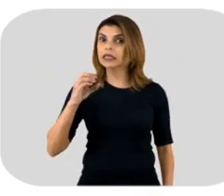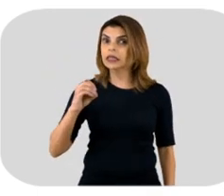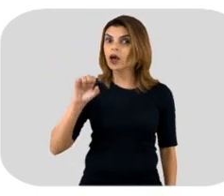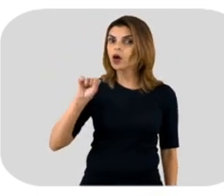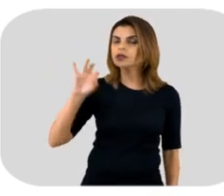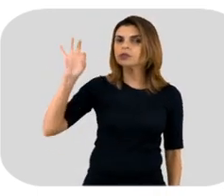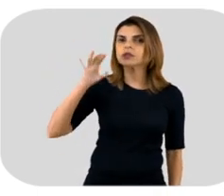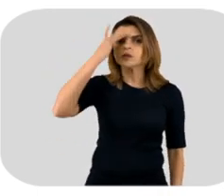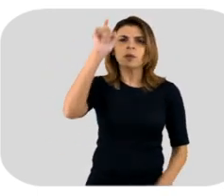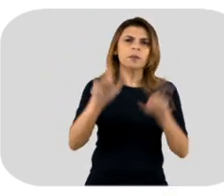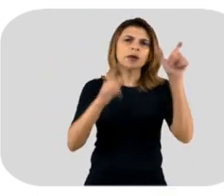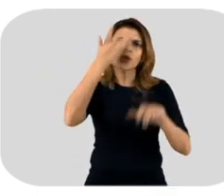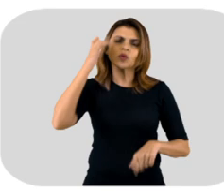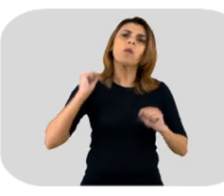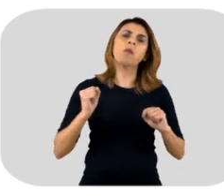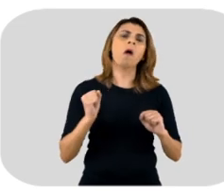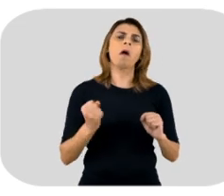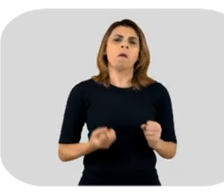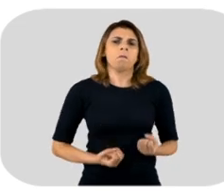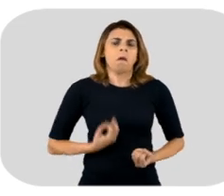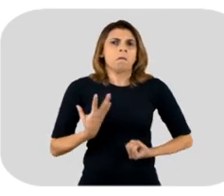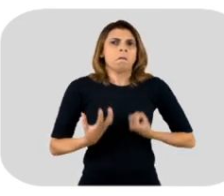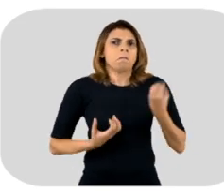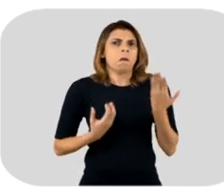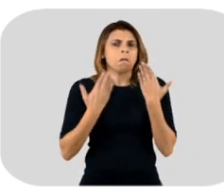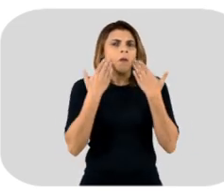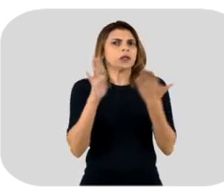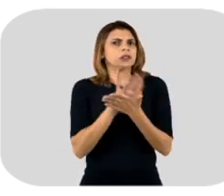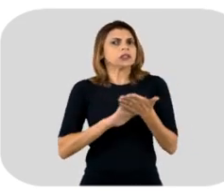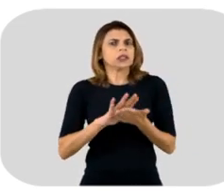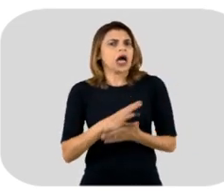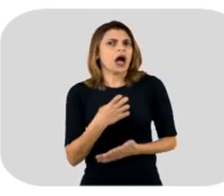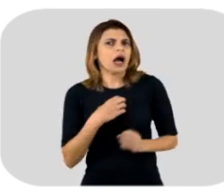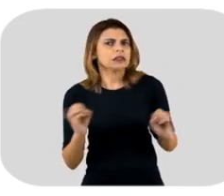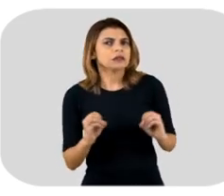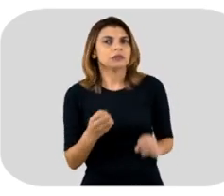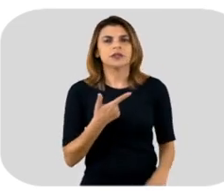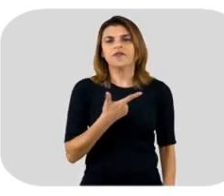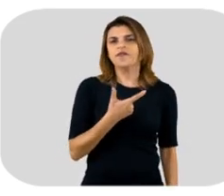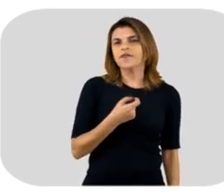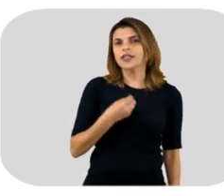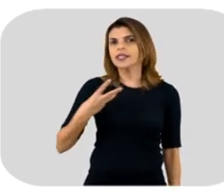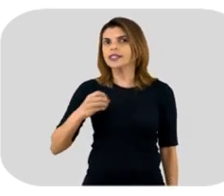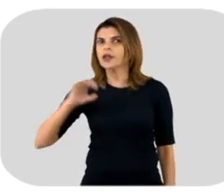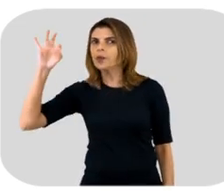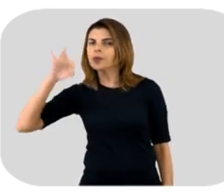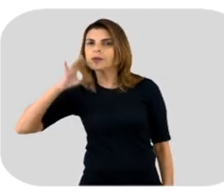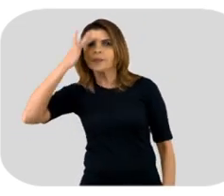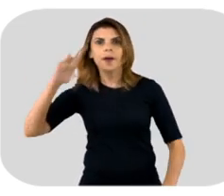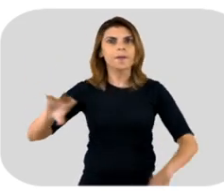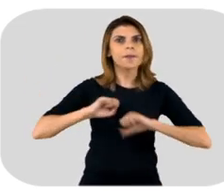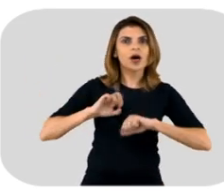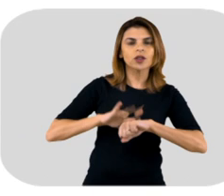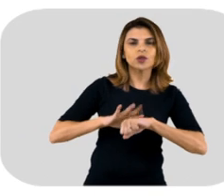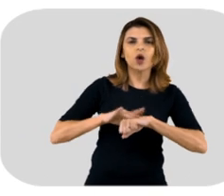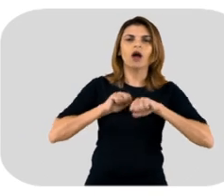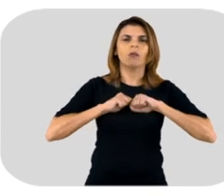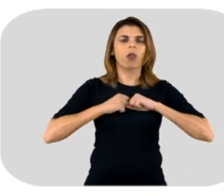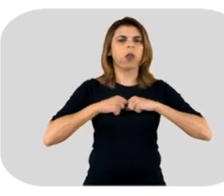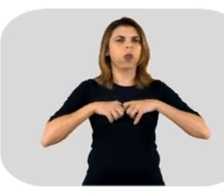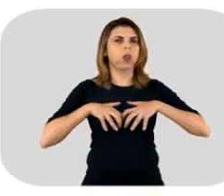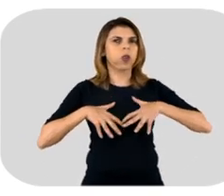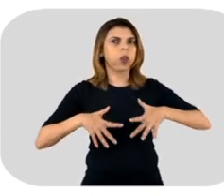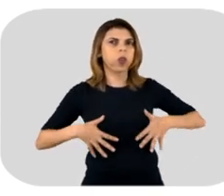crônica, cerca de 70 a 80% das pessoas podem não apresentar nenhum sintoma. No entanto, em cerca de 20 a 30%